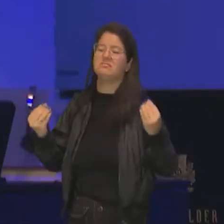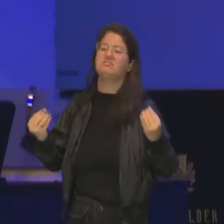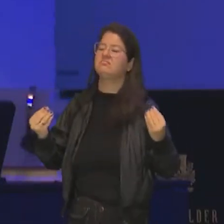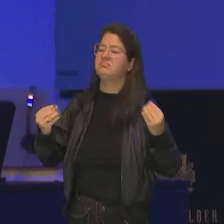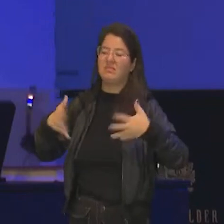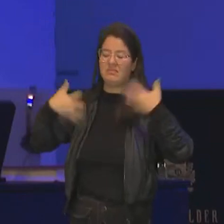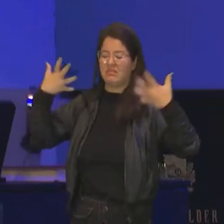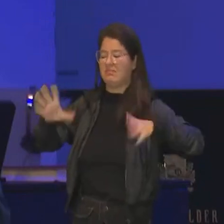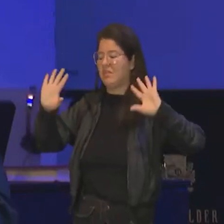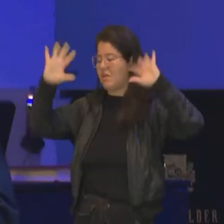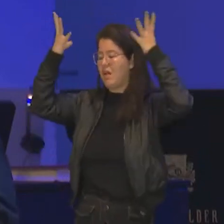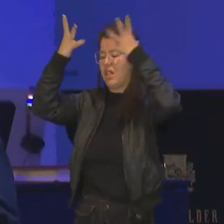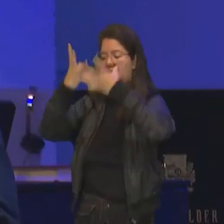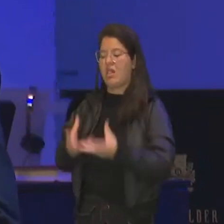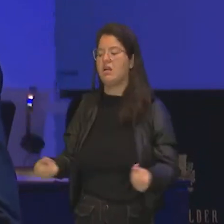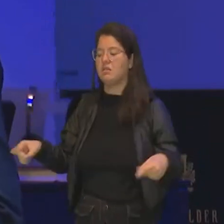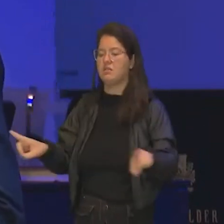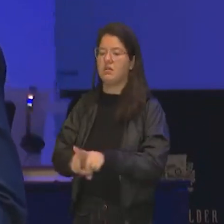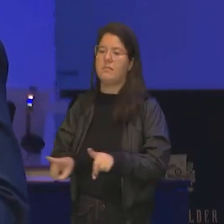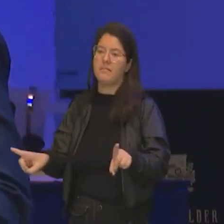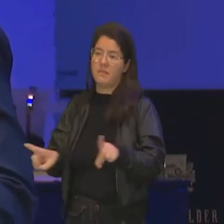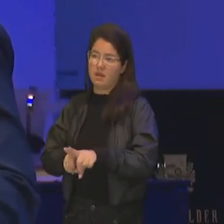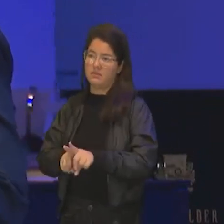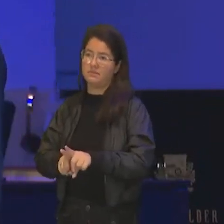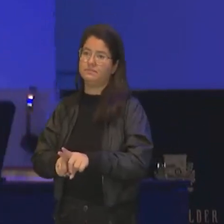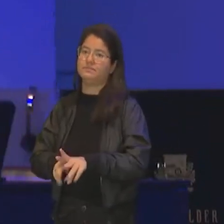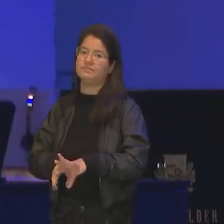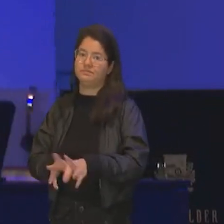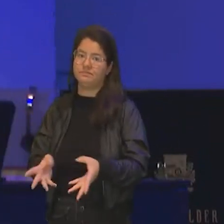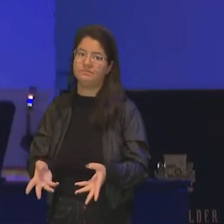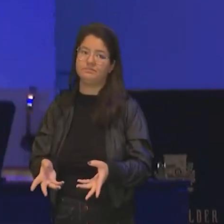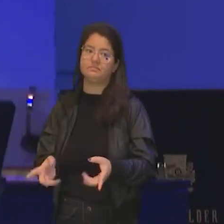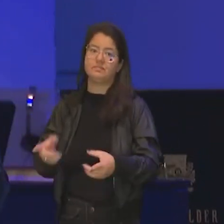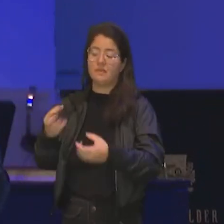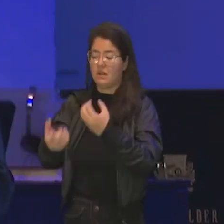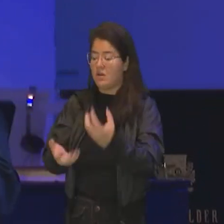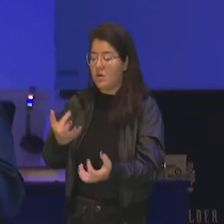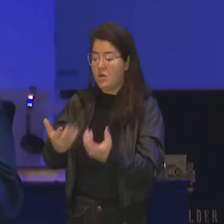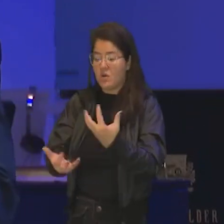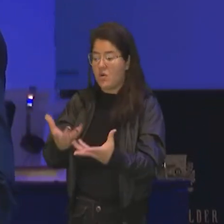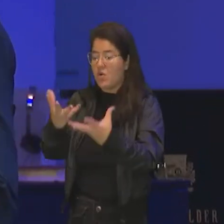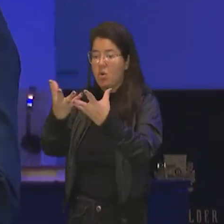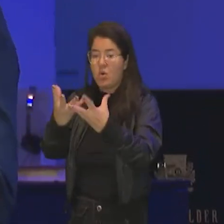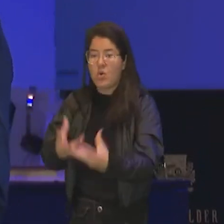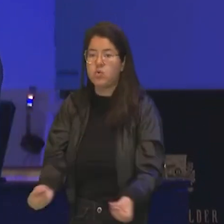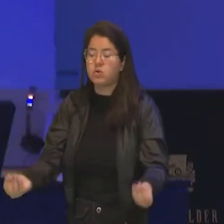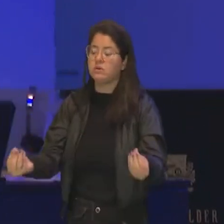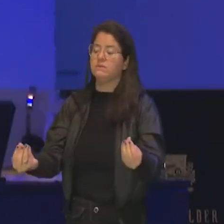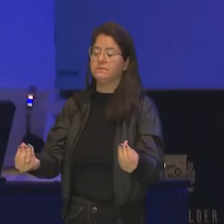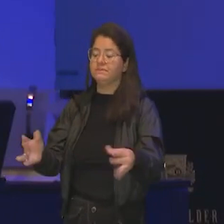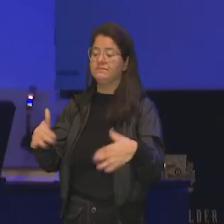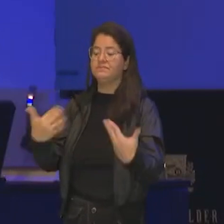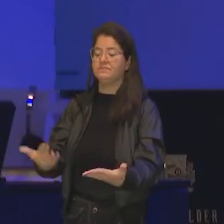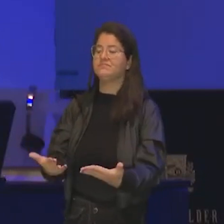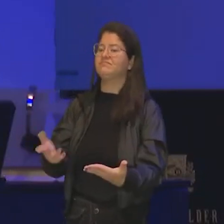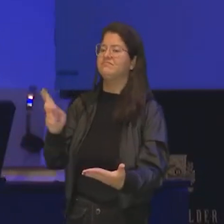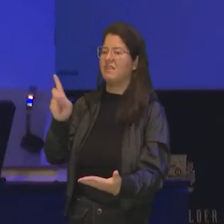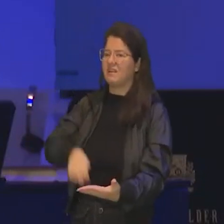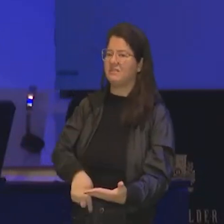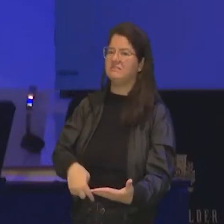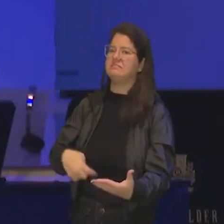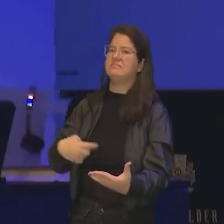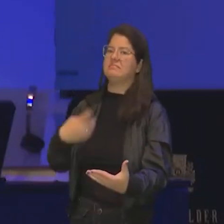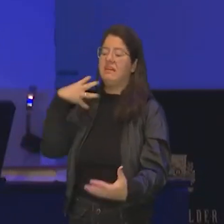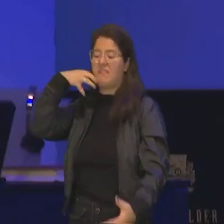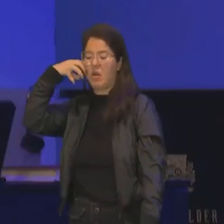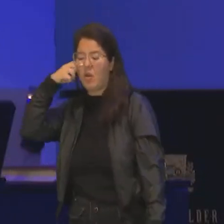da comemoração, a luz do candeeiro que não iria mais estar acesa, ou seja, uma situação de muito